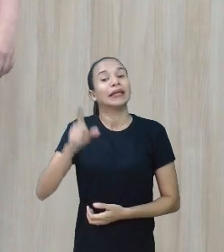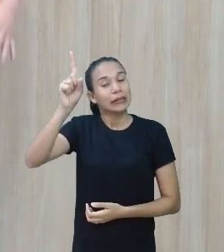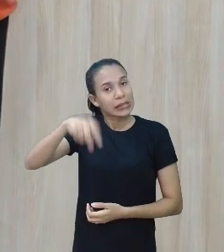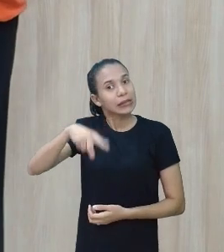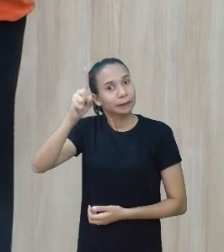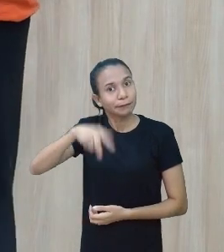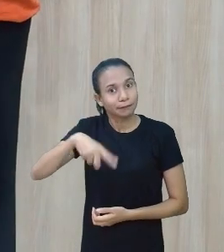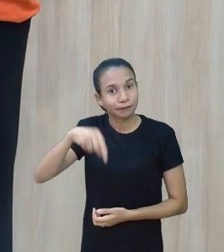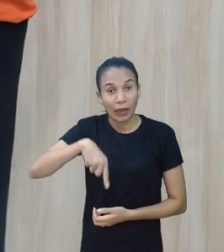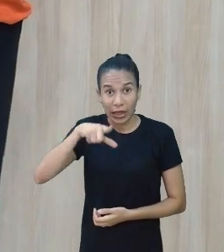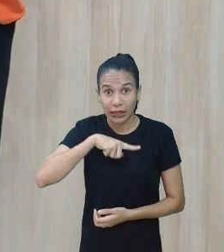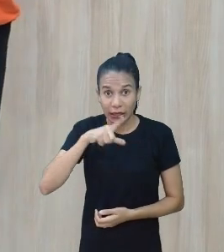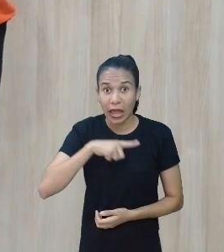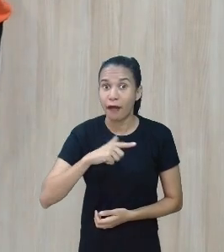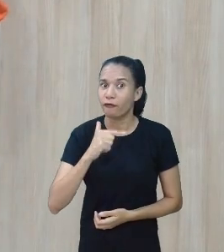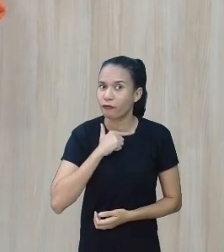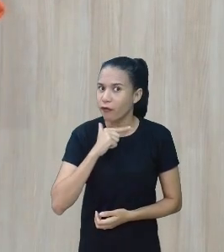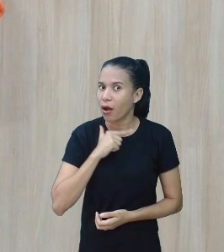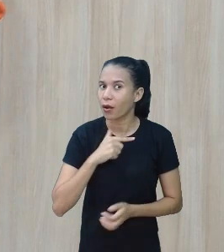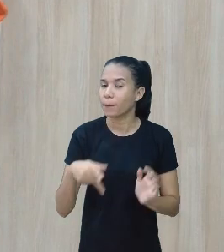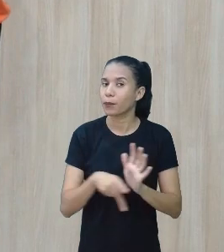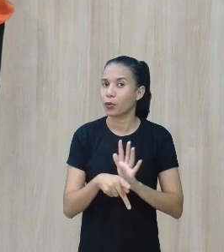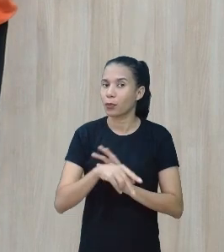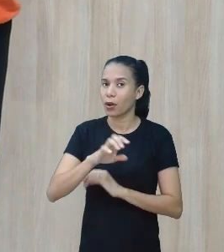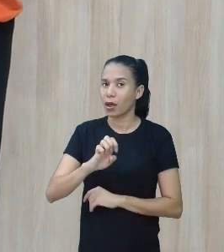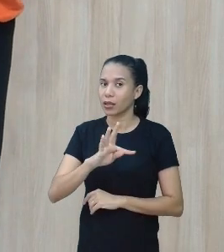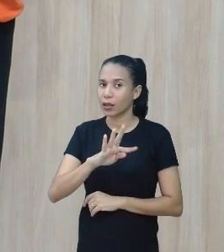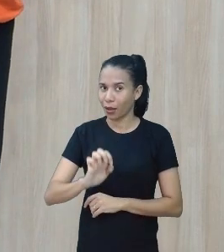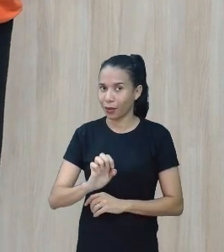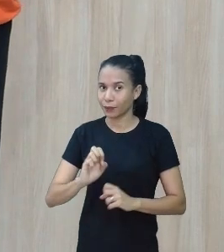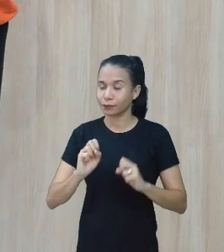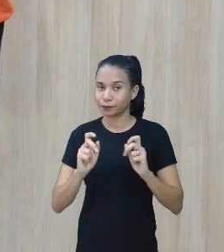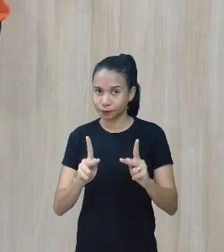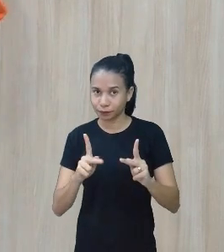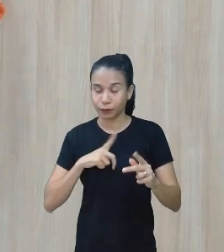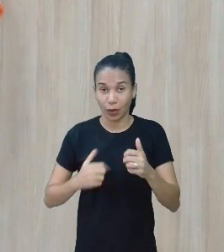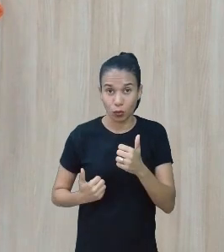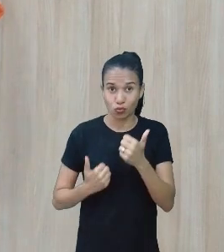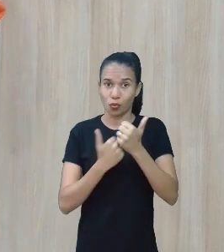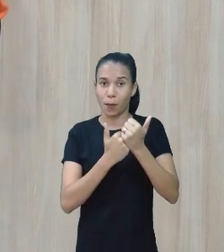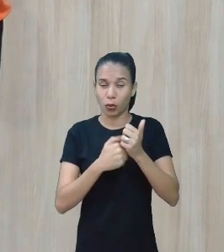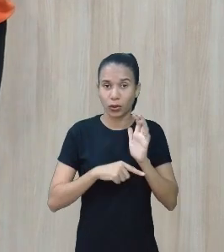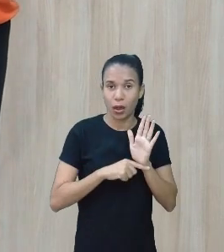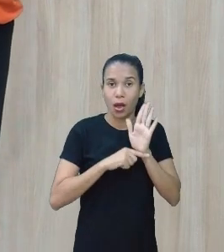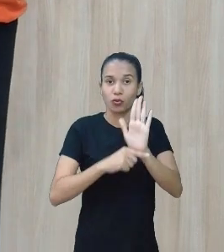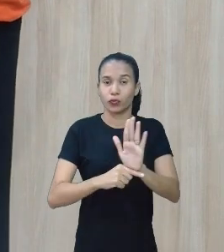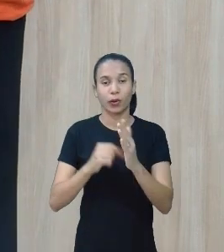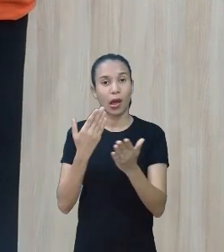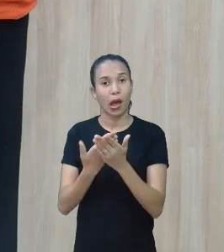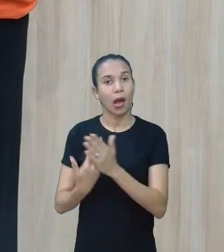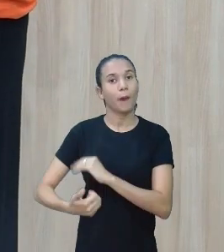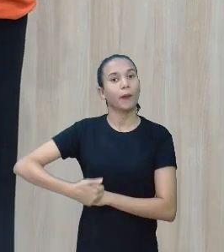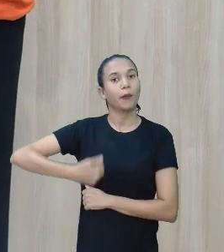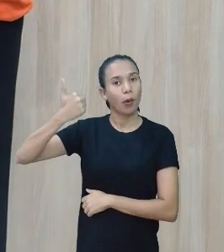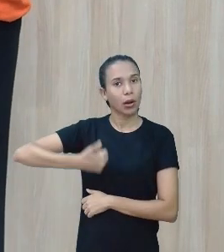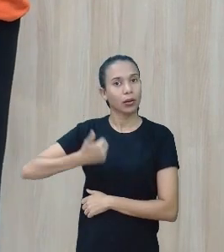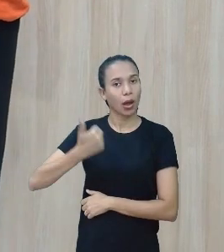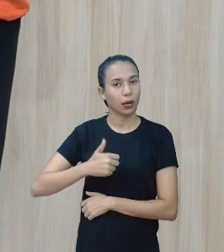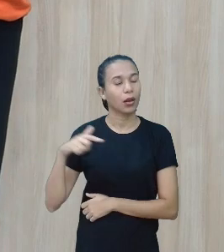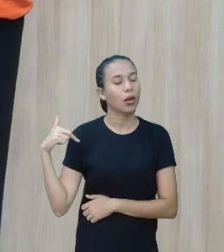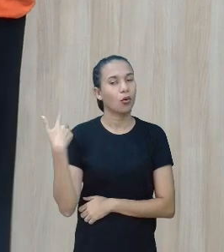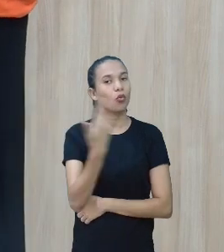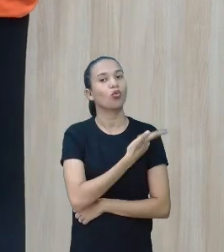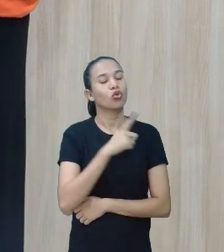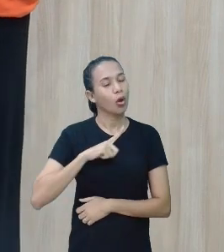Isso, minha gente. Garantam o lugar de vocês. Suporte, assistência, aula de qualidade, a gente